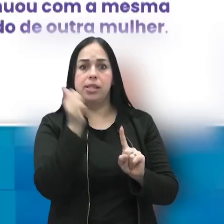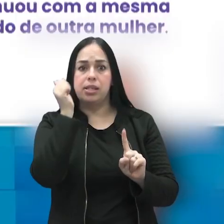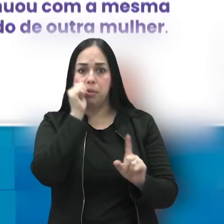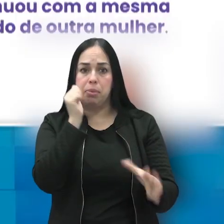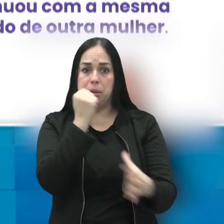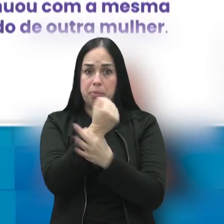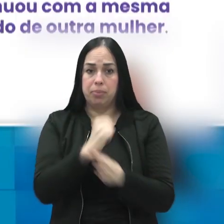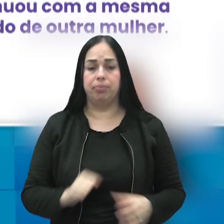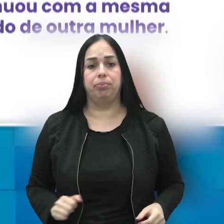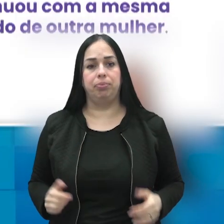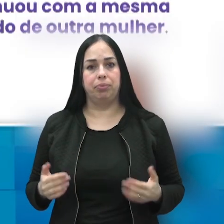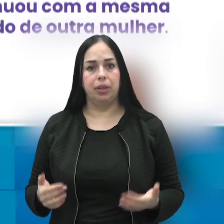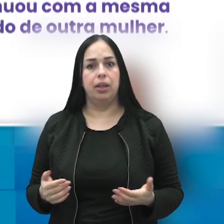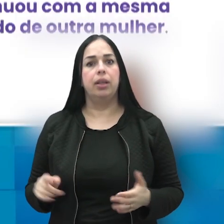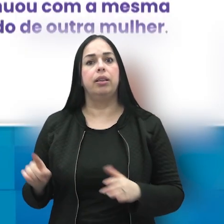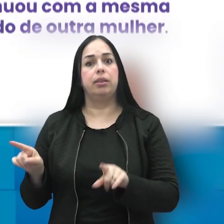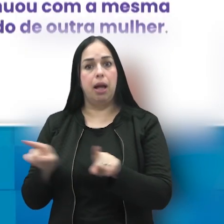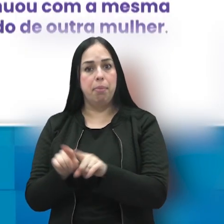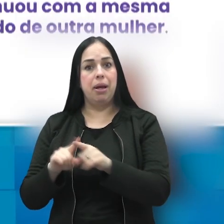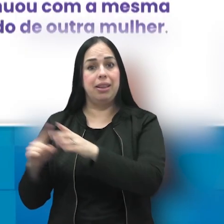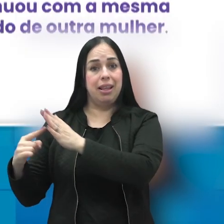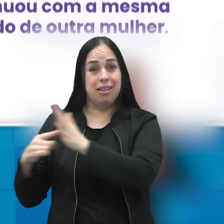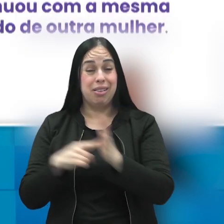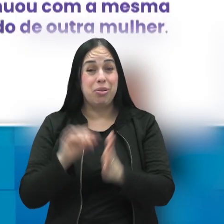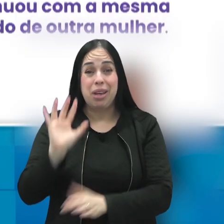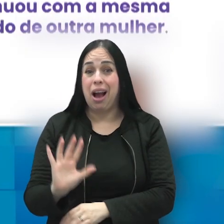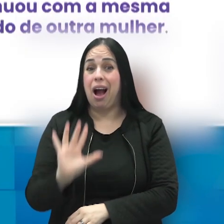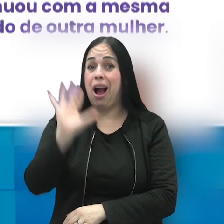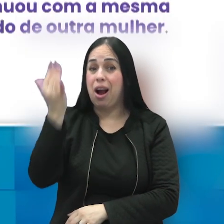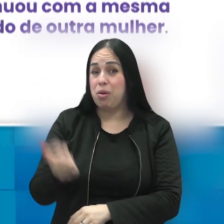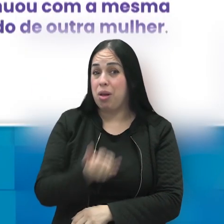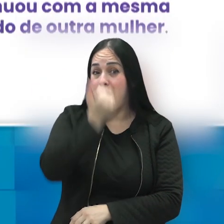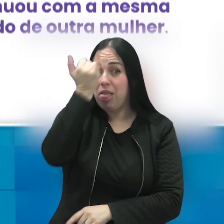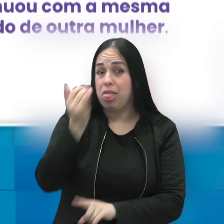mulheres. Amélia ainda denunciou uma